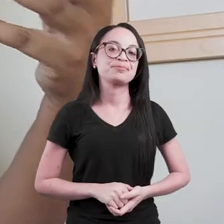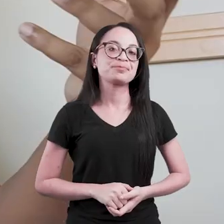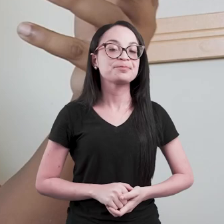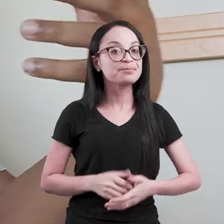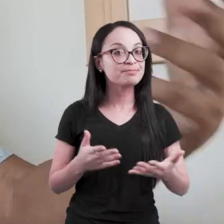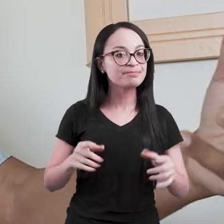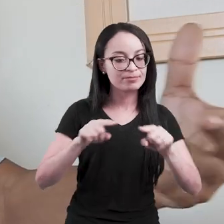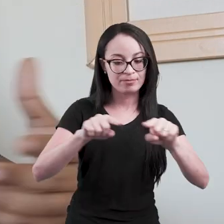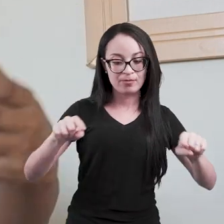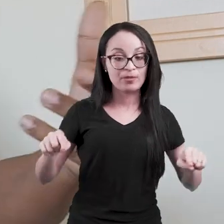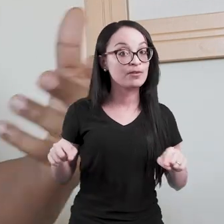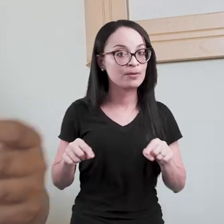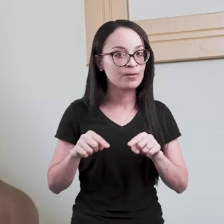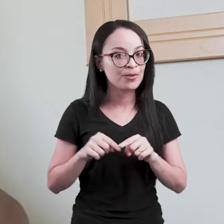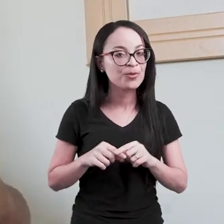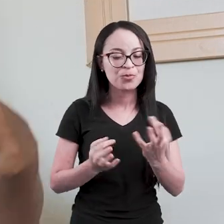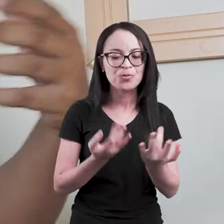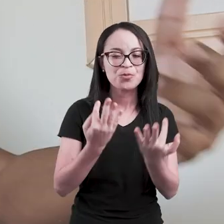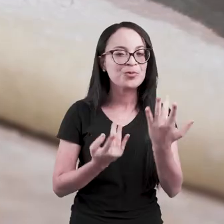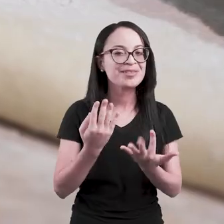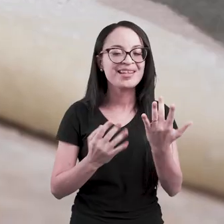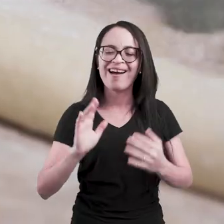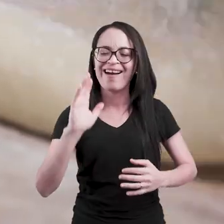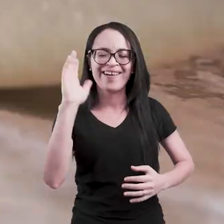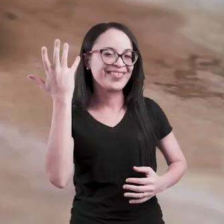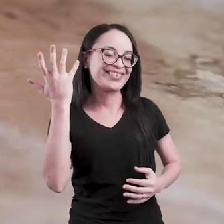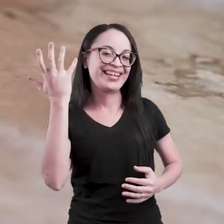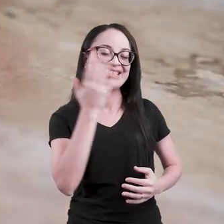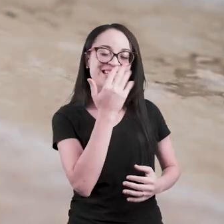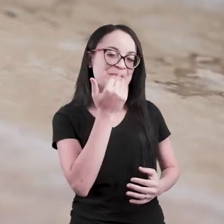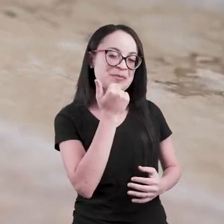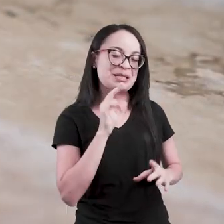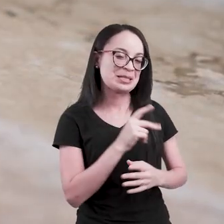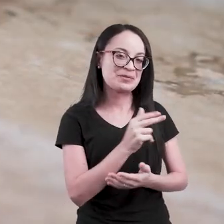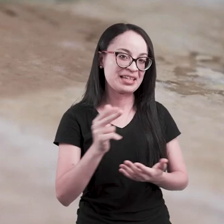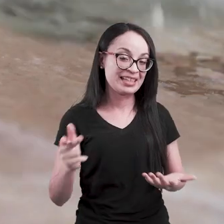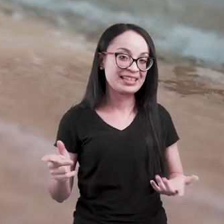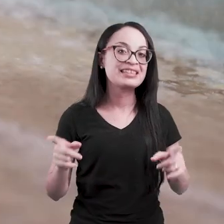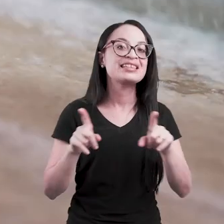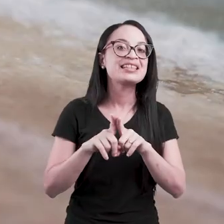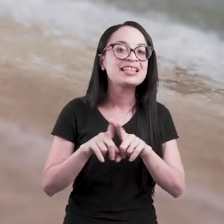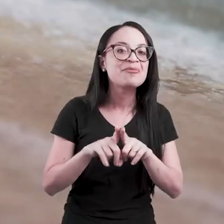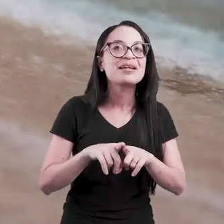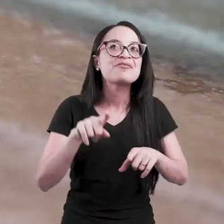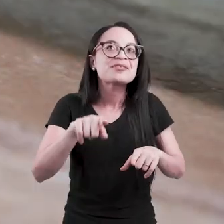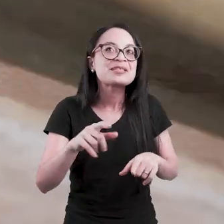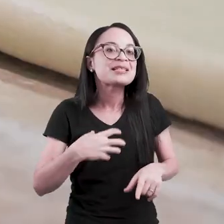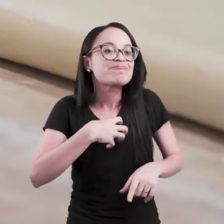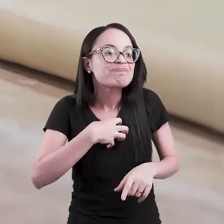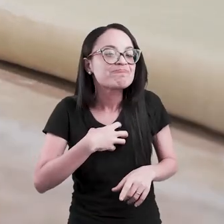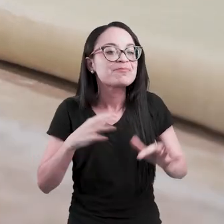A cozinha é o coração da casa, né? É onde tudo se revela. É onde tudo dentro dela entra de uma forma e quando se